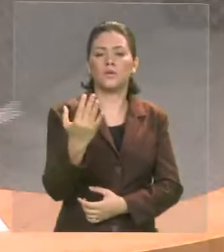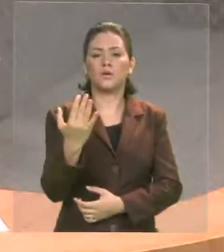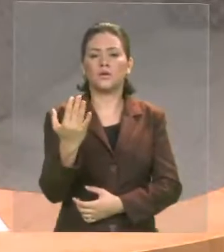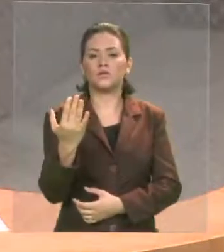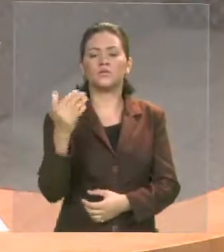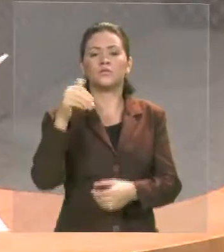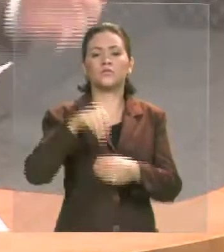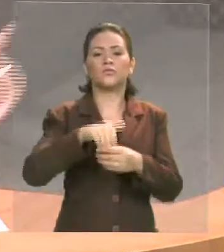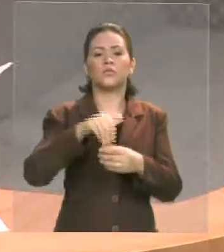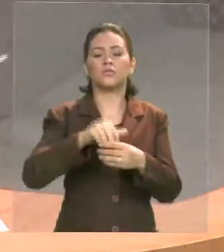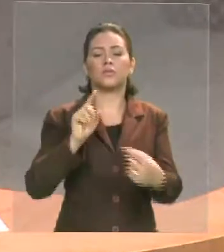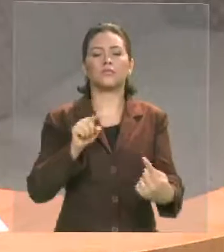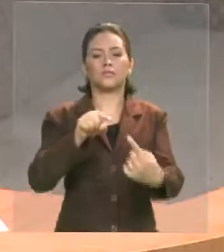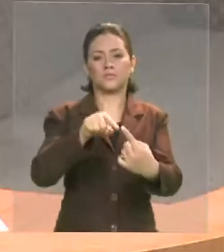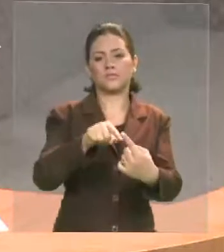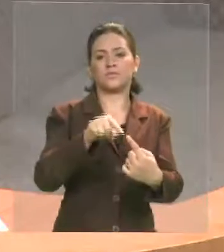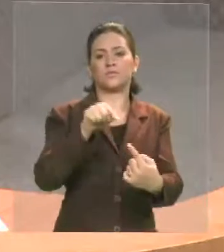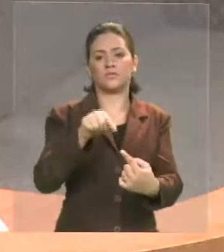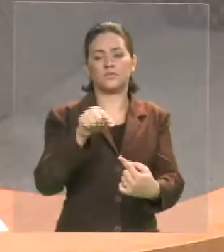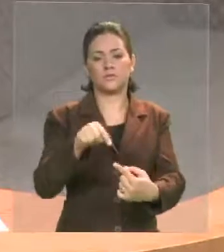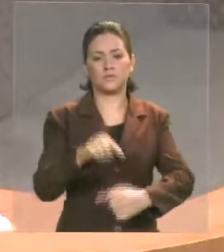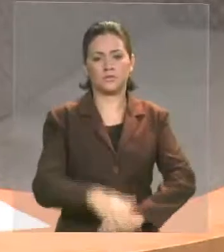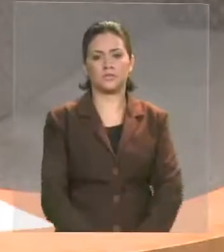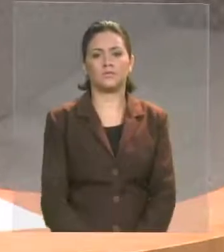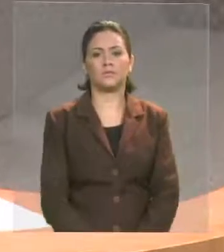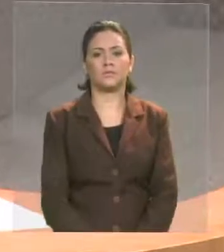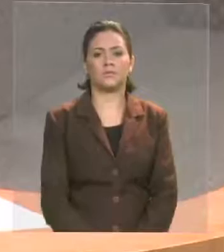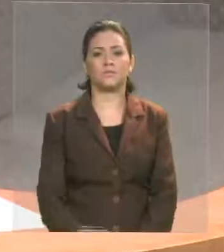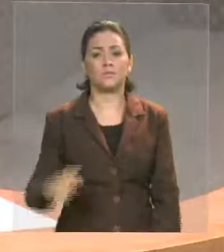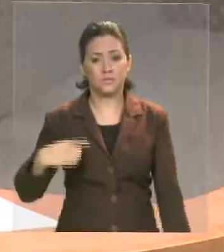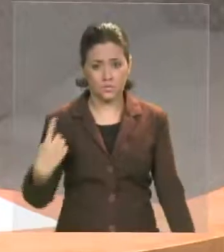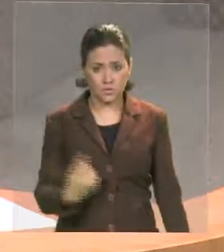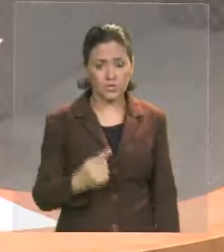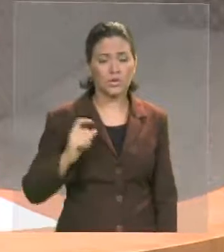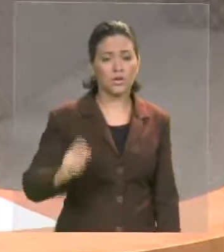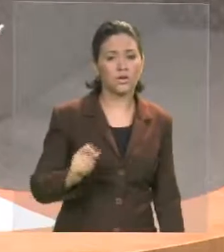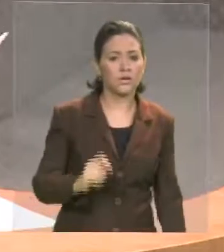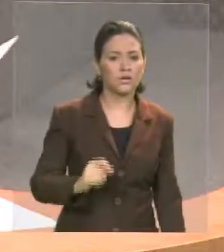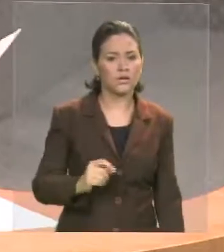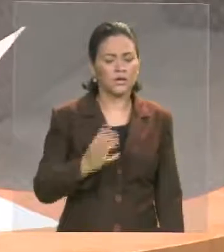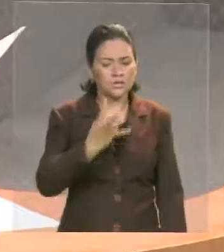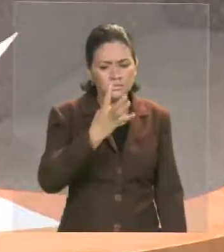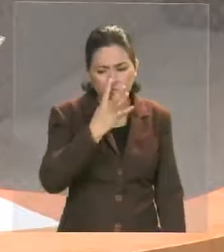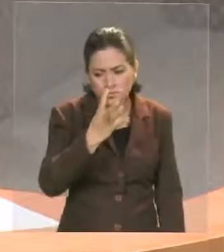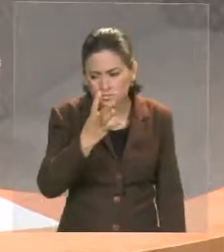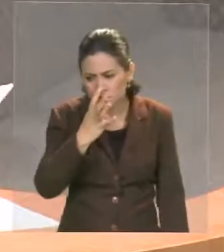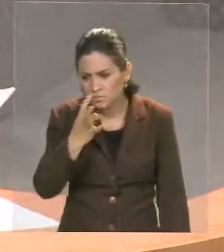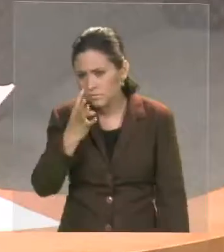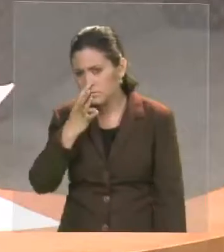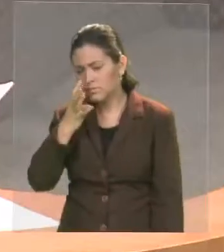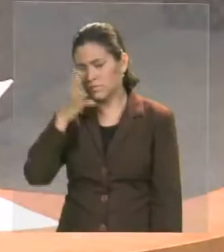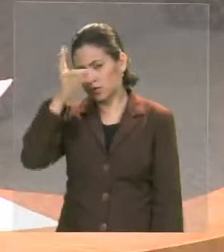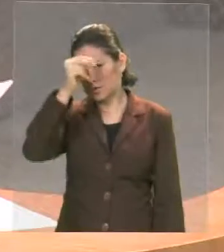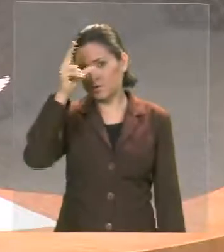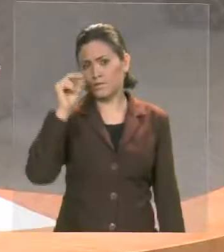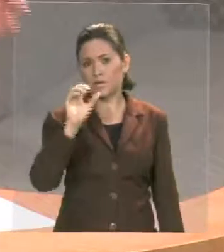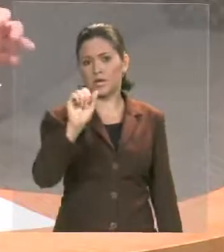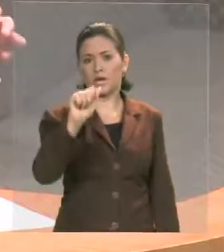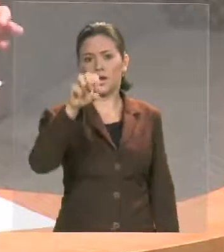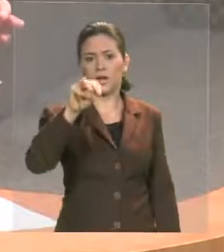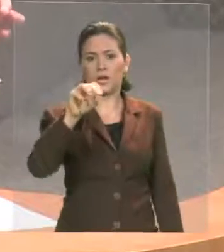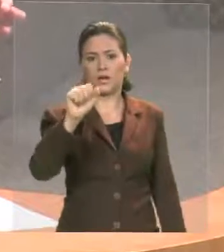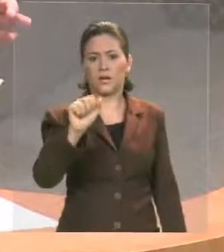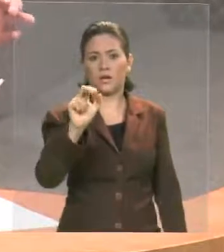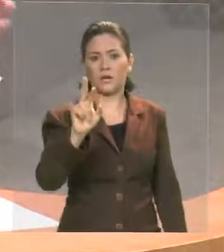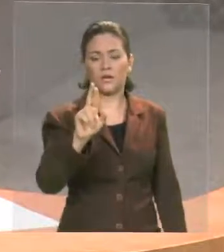E nós que acompanhamos a gestão do prefeito Amauri, não nos